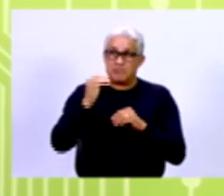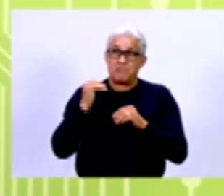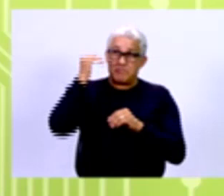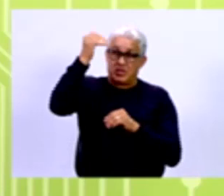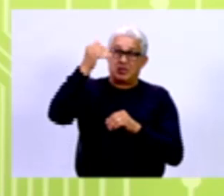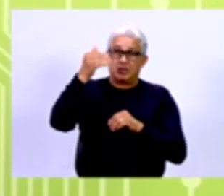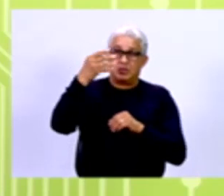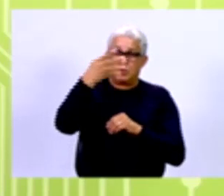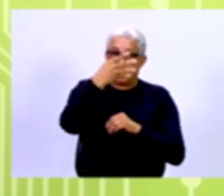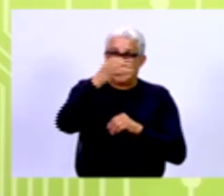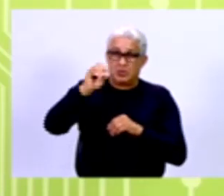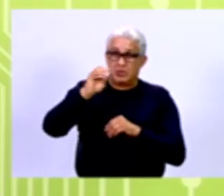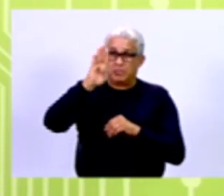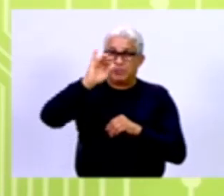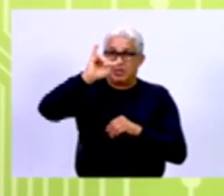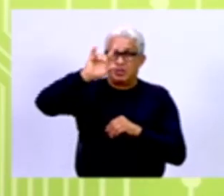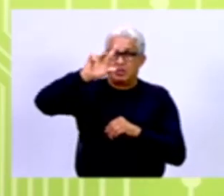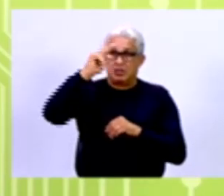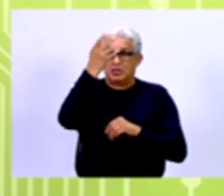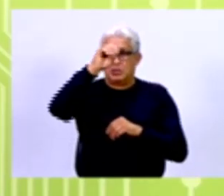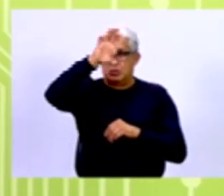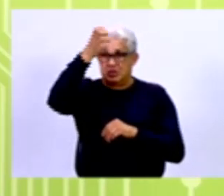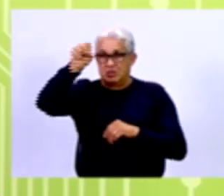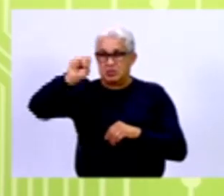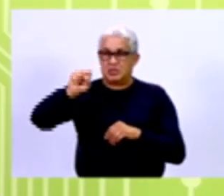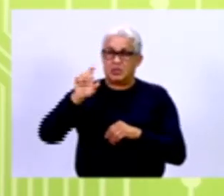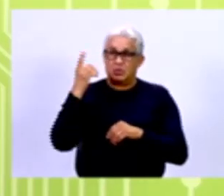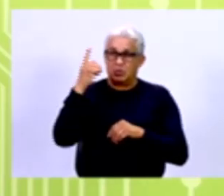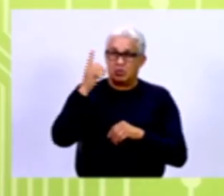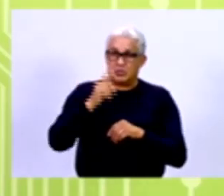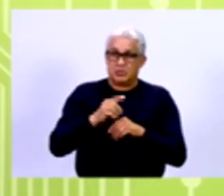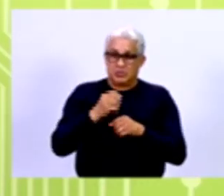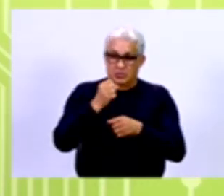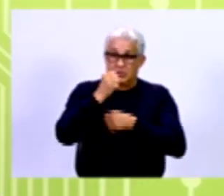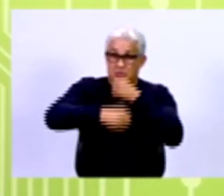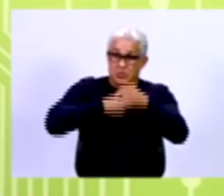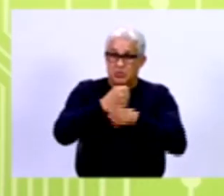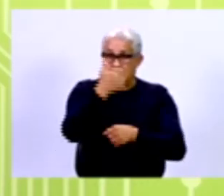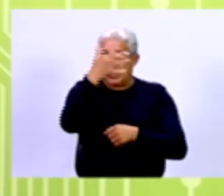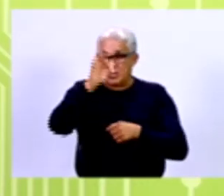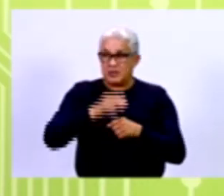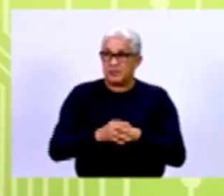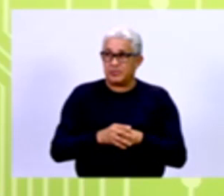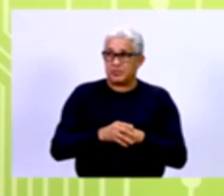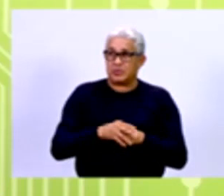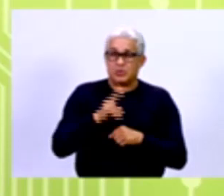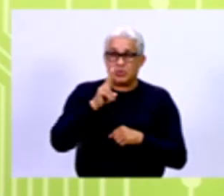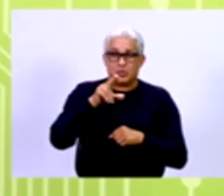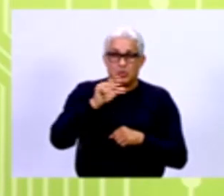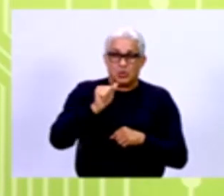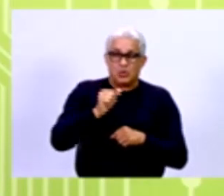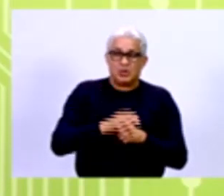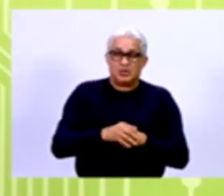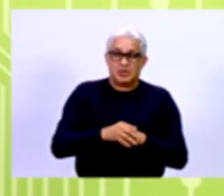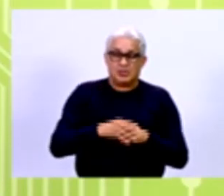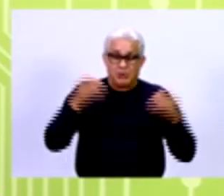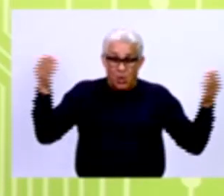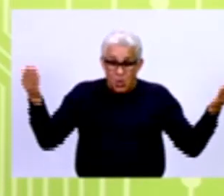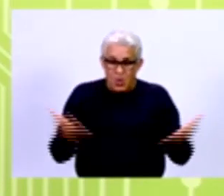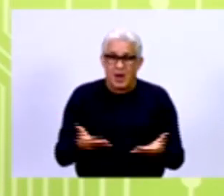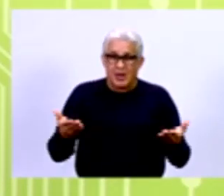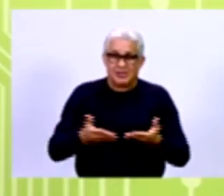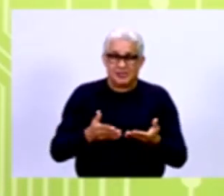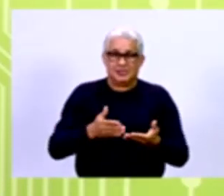superior a 400 bilhões de dólares em menos de 10 anos. Nós nunca exportamos tanto quanto nesse